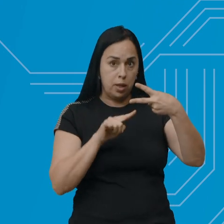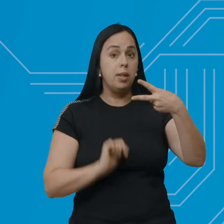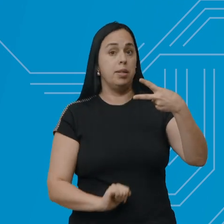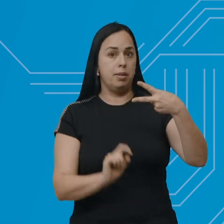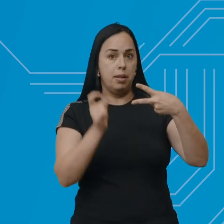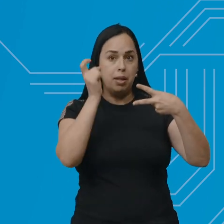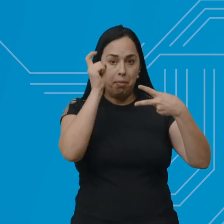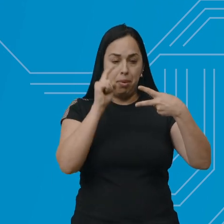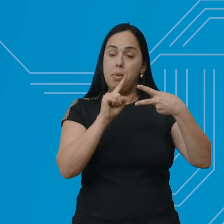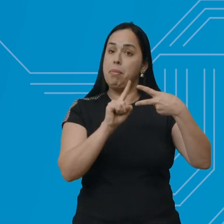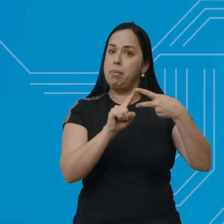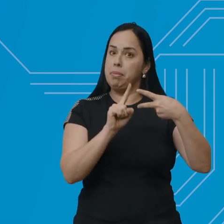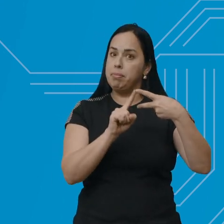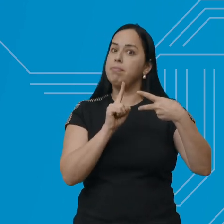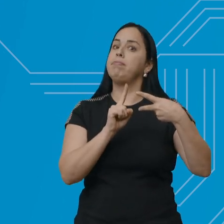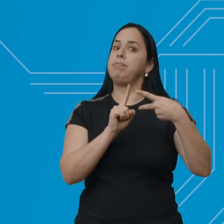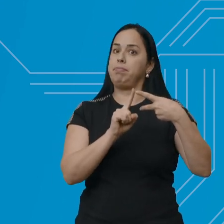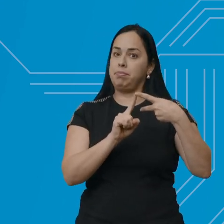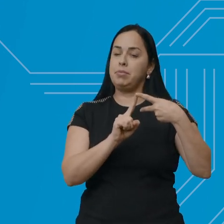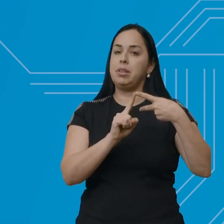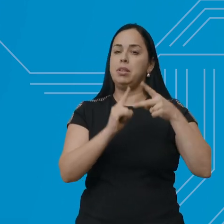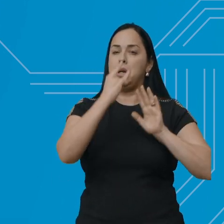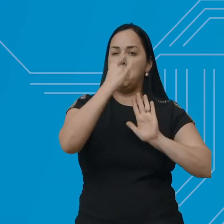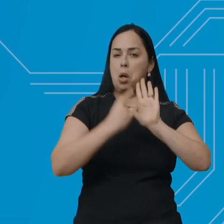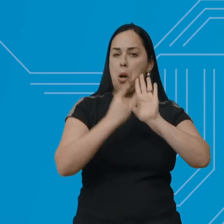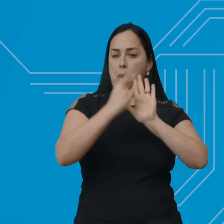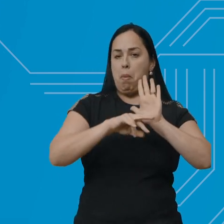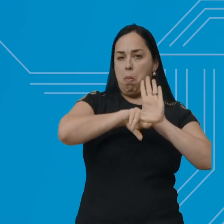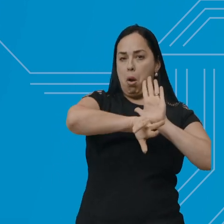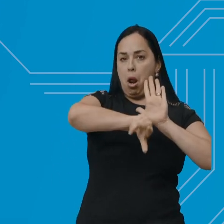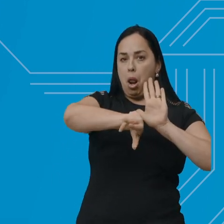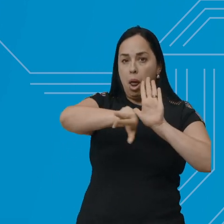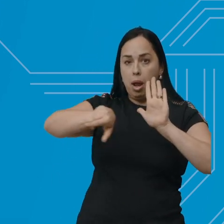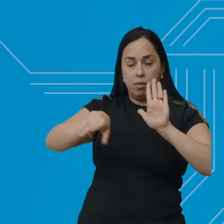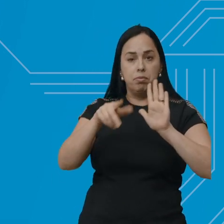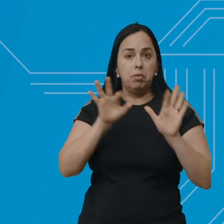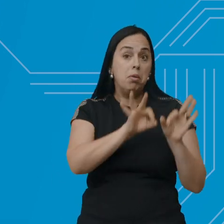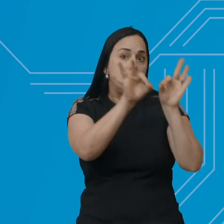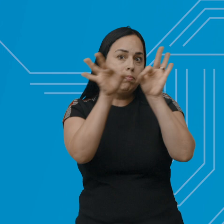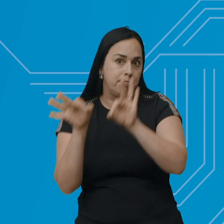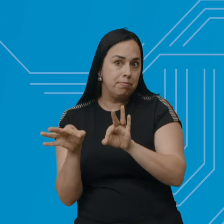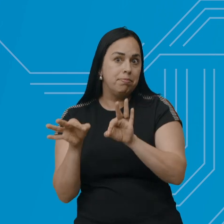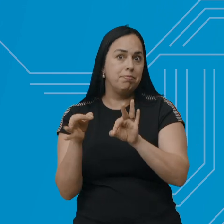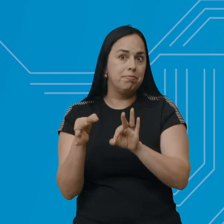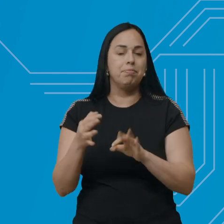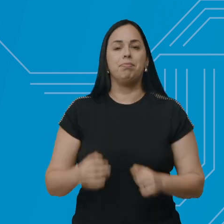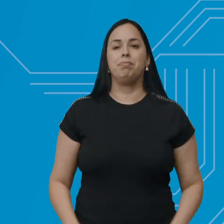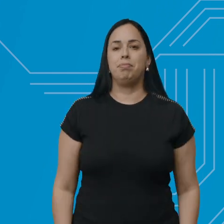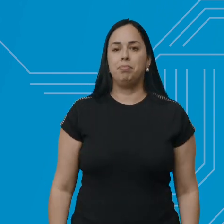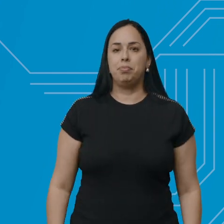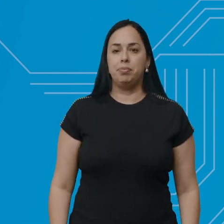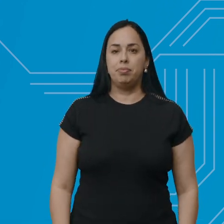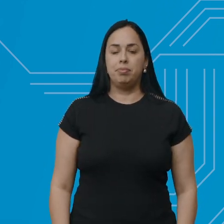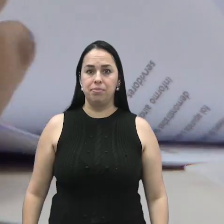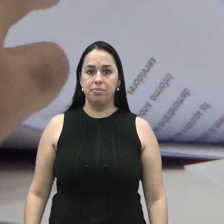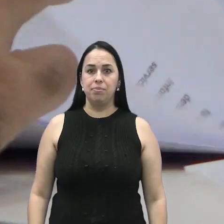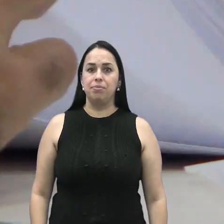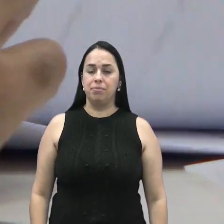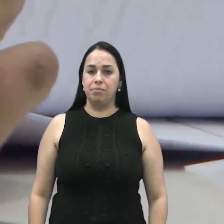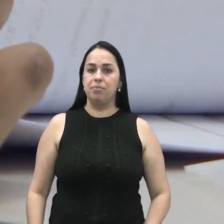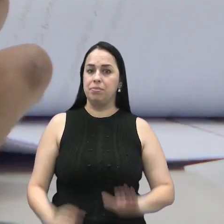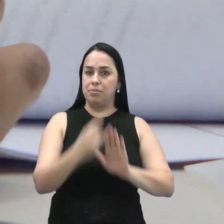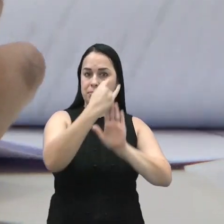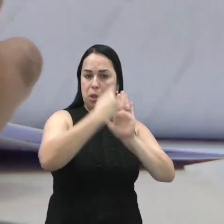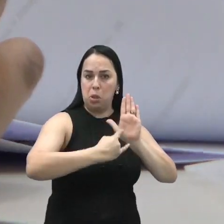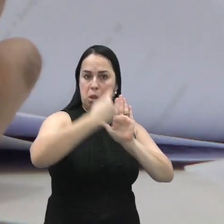neste dia. Na primeira, os parlamentares apreciaram vários documentos. Vamos ver como foi o trabalho na reportagem. Entre